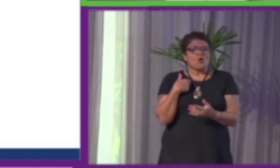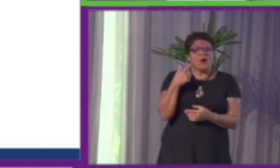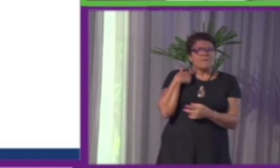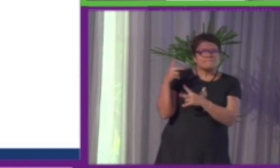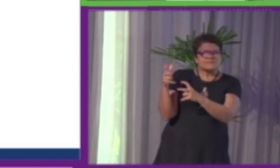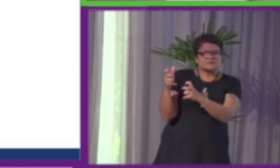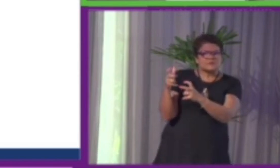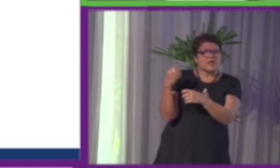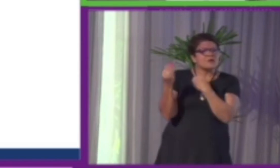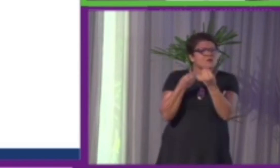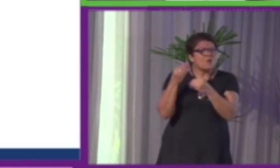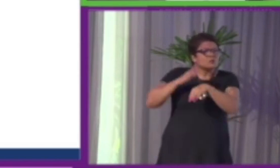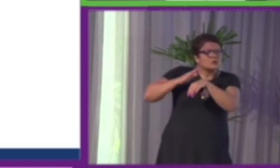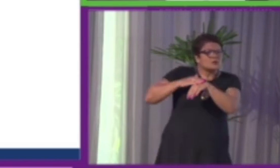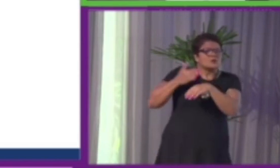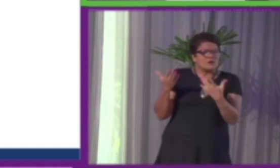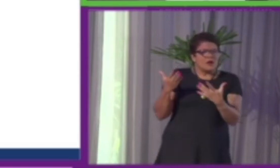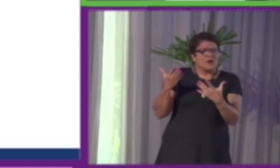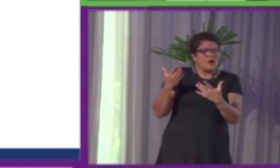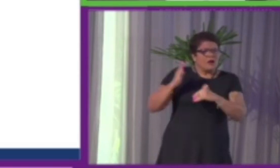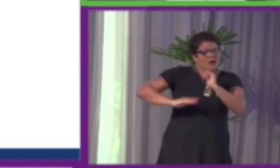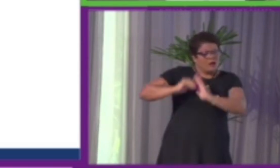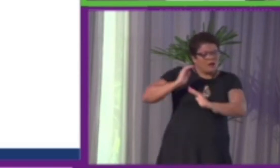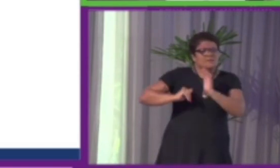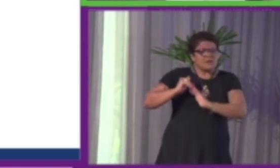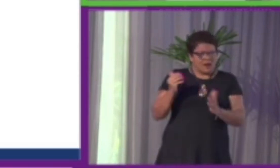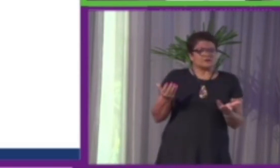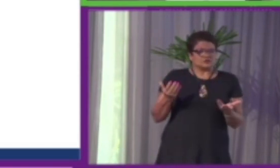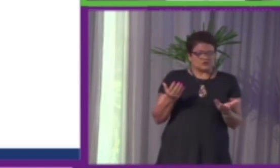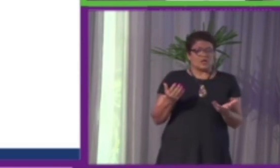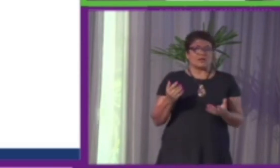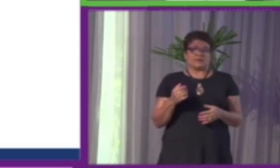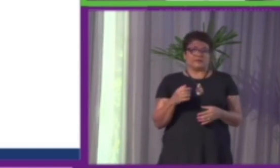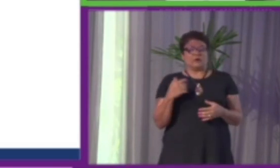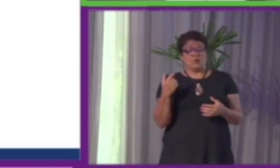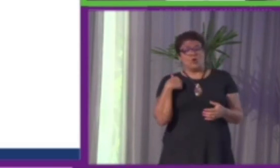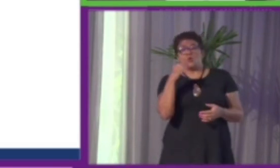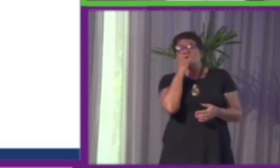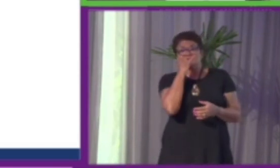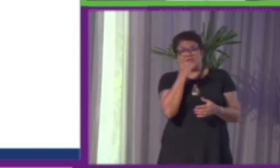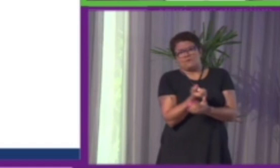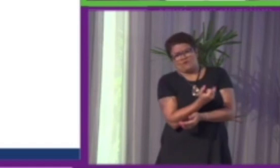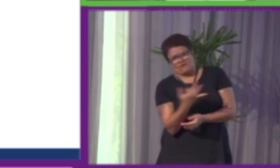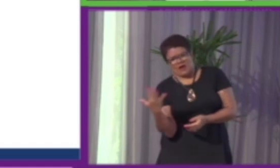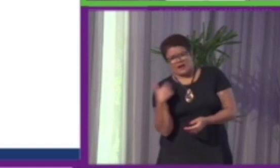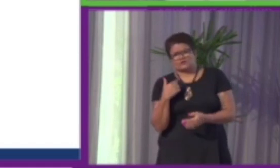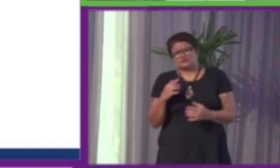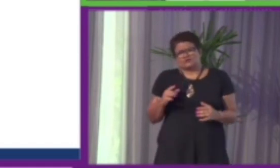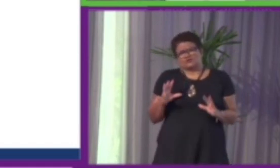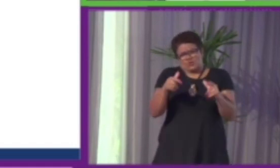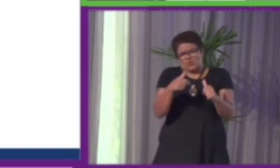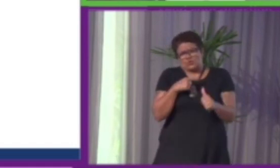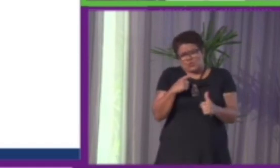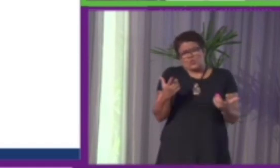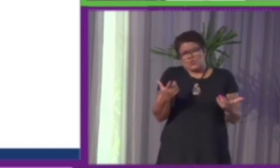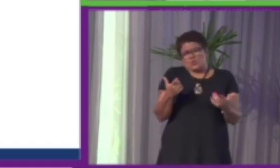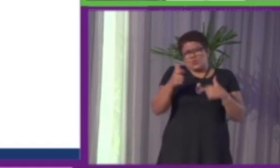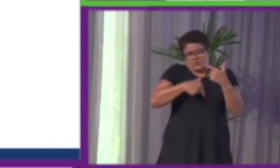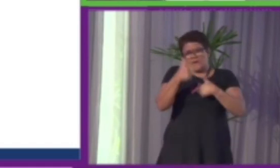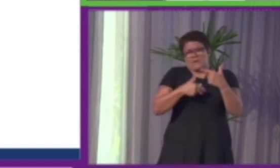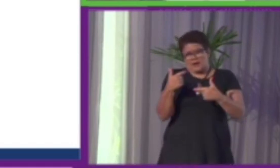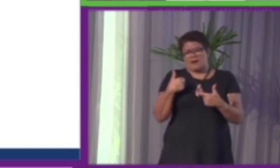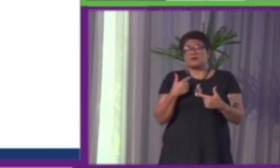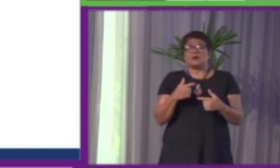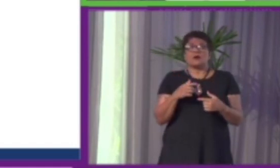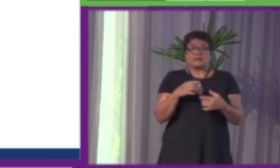poderia atuar. Então, eu vou dar alguns exemplos de todo o trabalho que a gente tentou fazer nisso, e não estou dizendo aqui que esse é o jeito certo de fazer, esse foi o